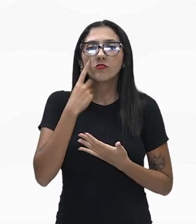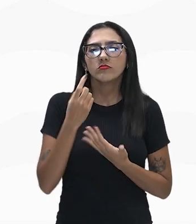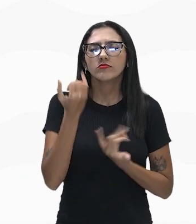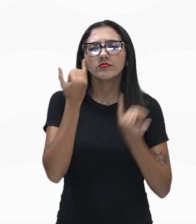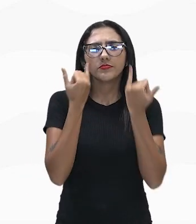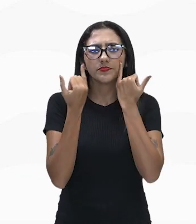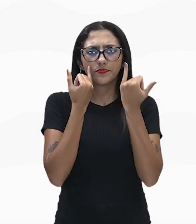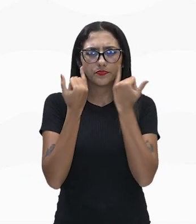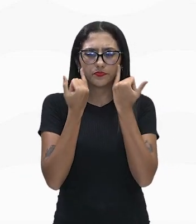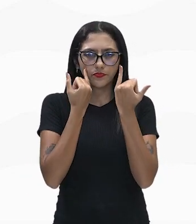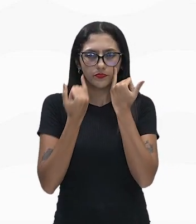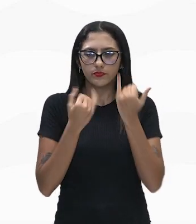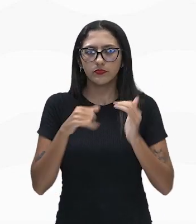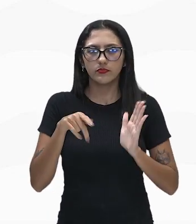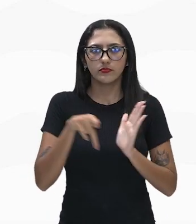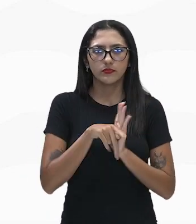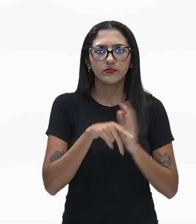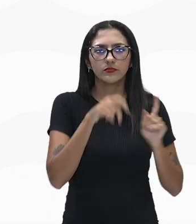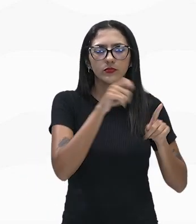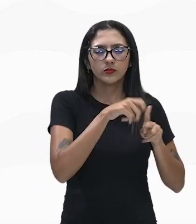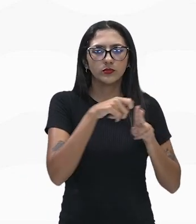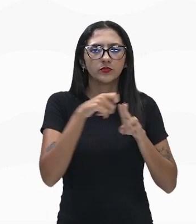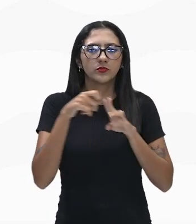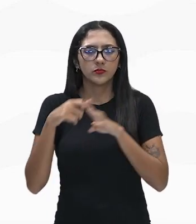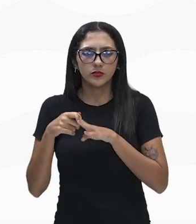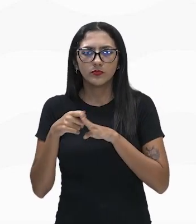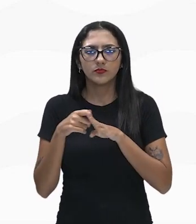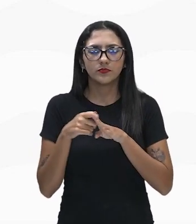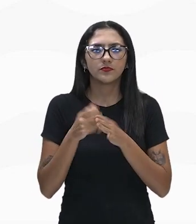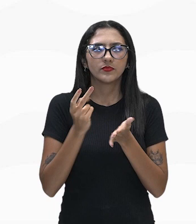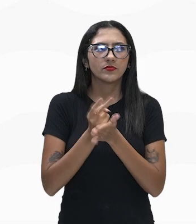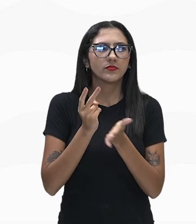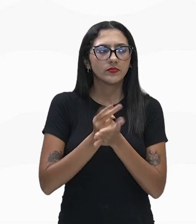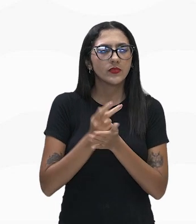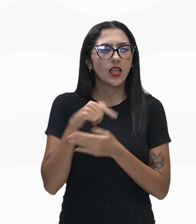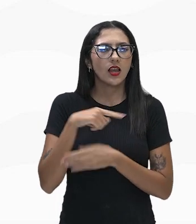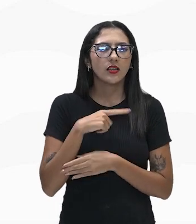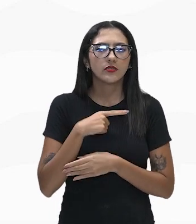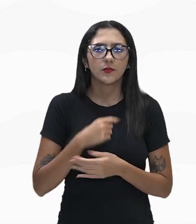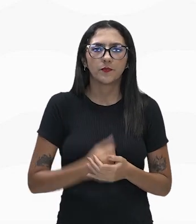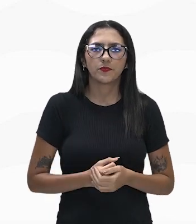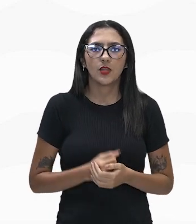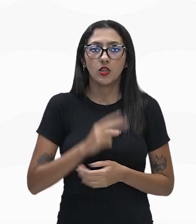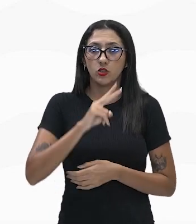né, o valor da parcela mensal de cada prestação será de R$